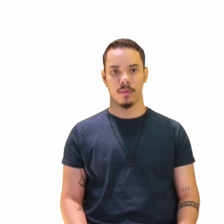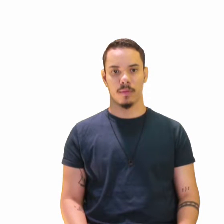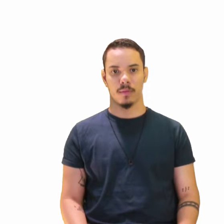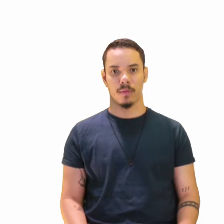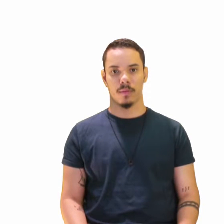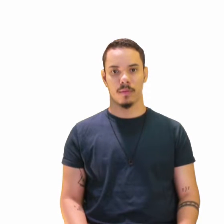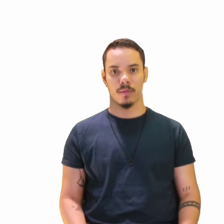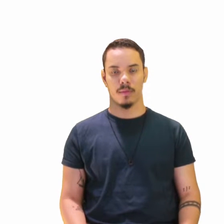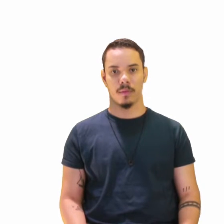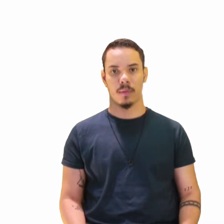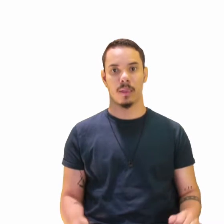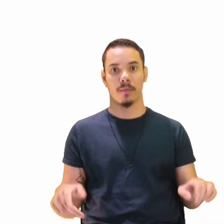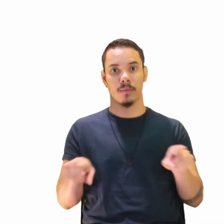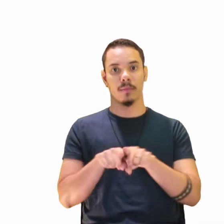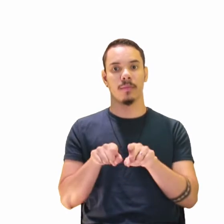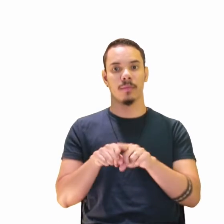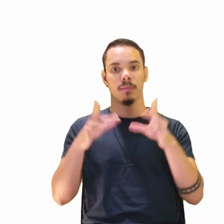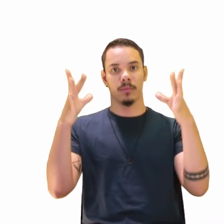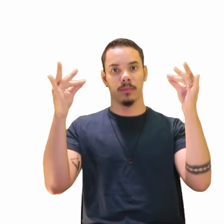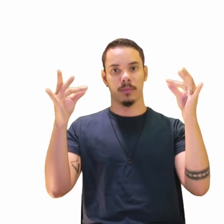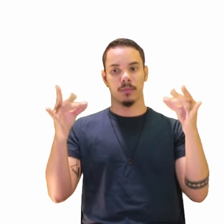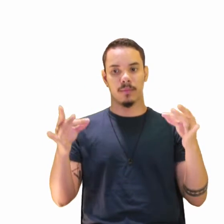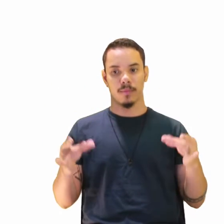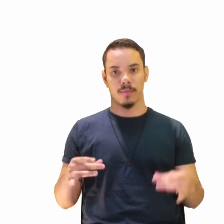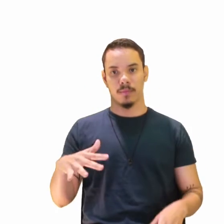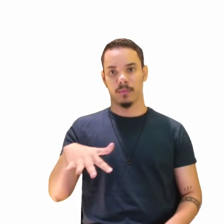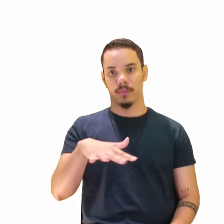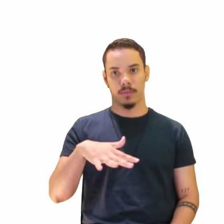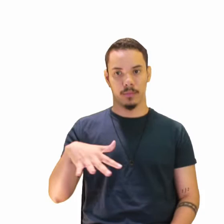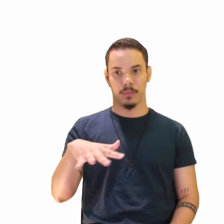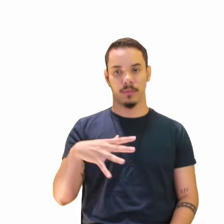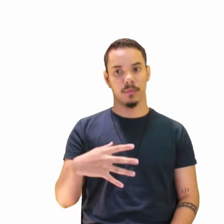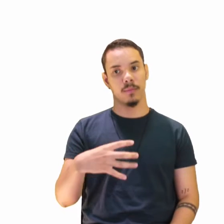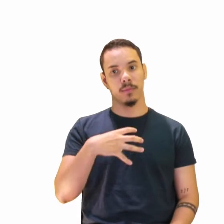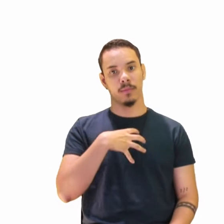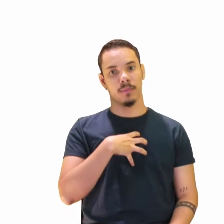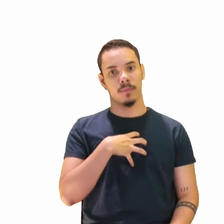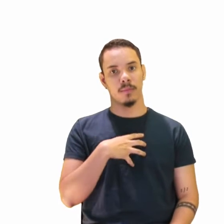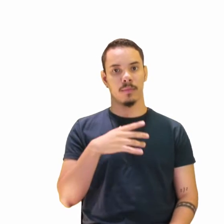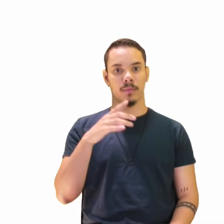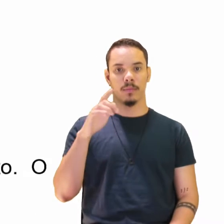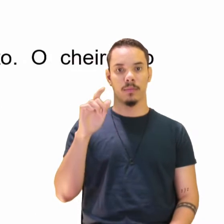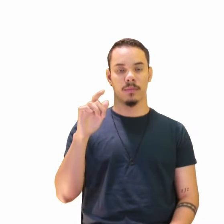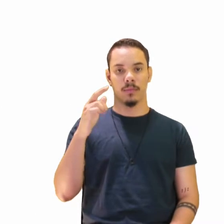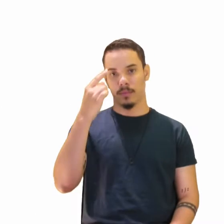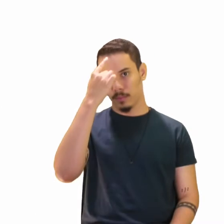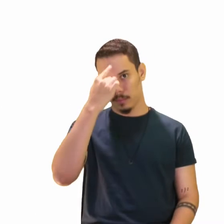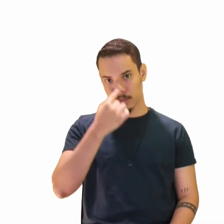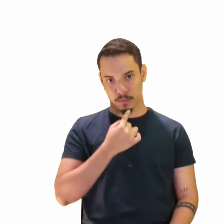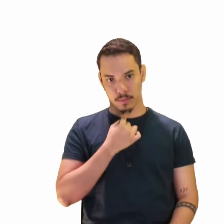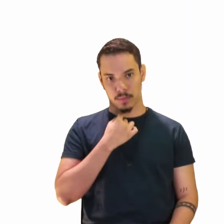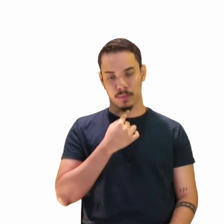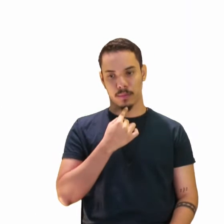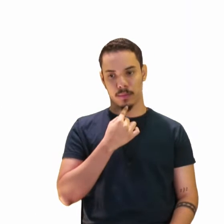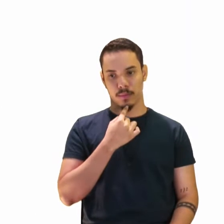Na descrição de ambiente, de estado psicológico, de personalidade, como que